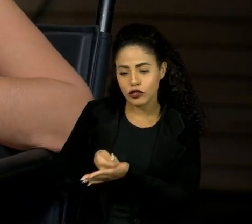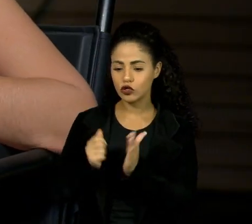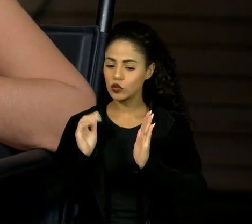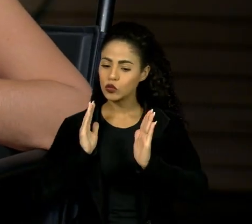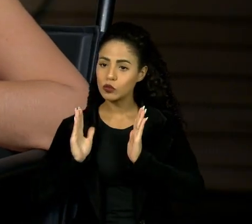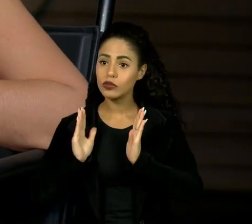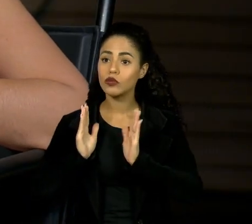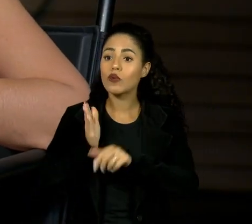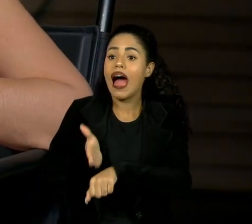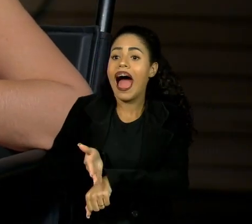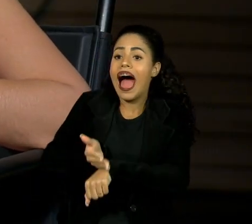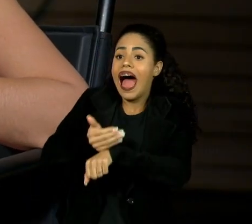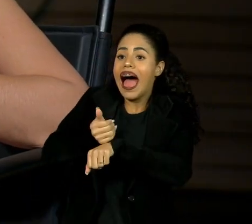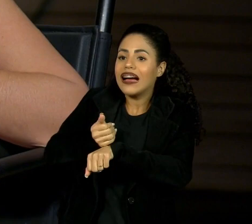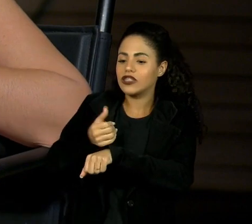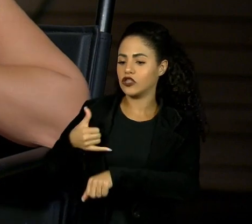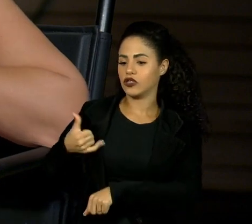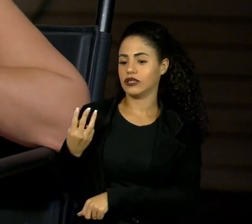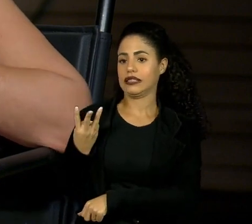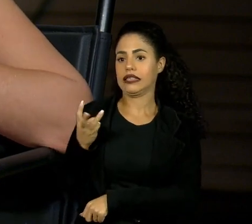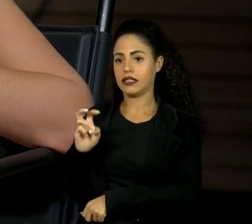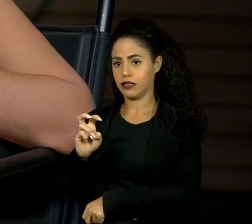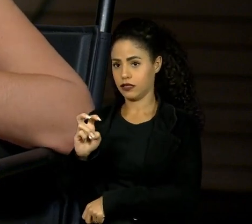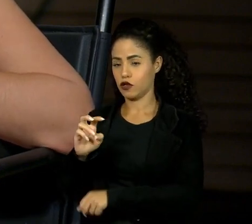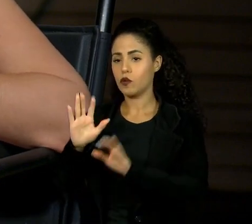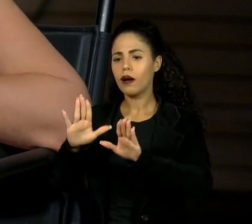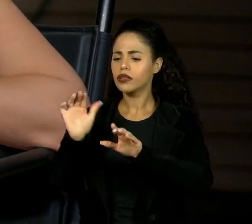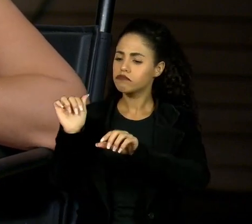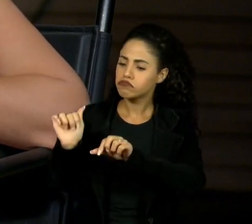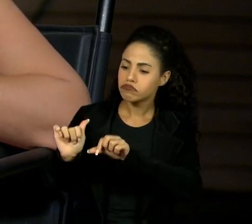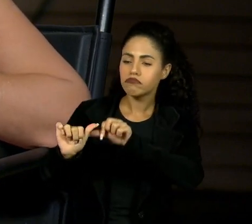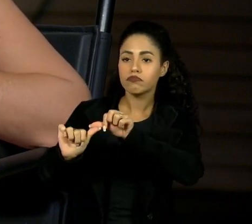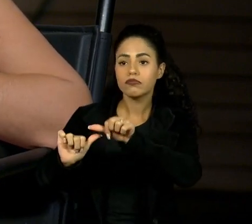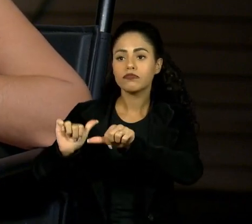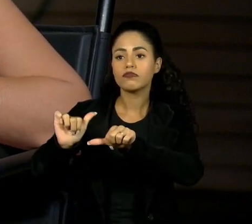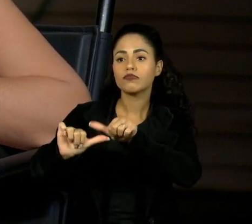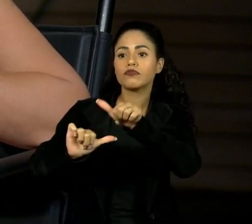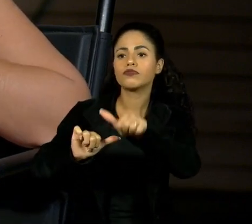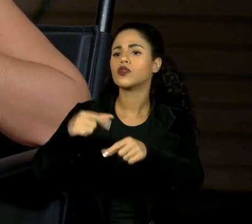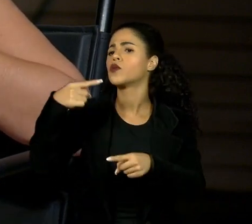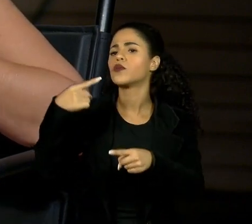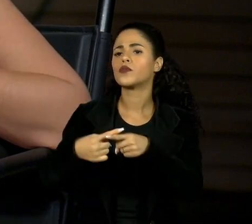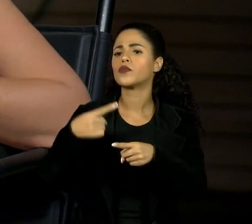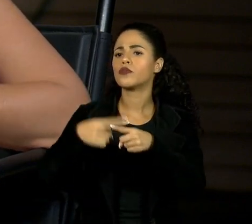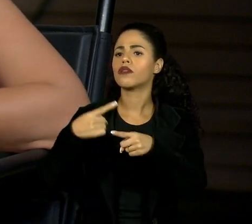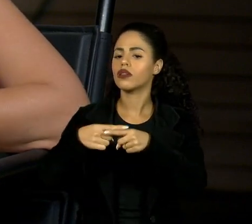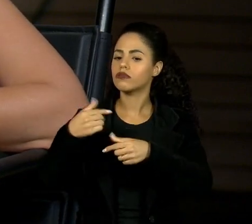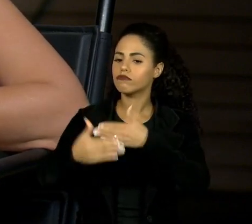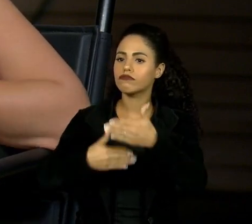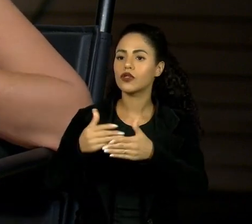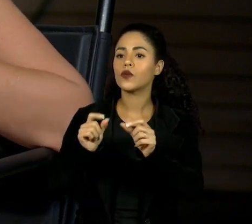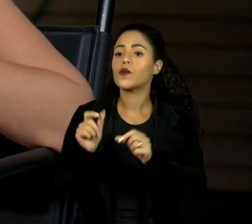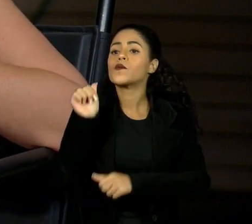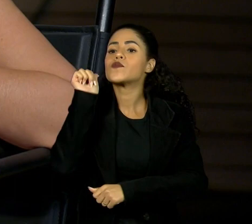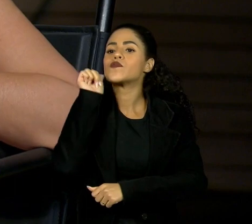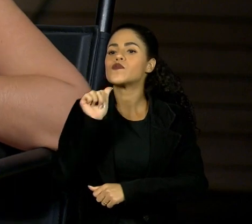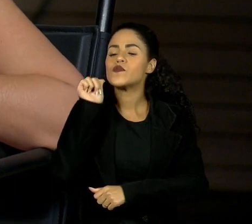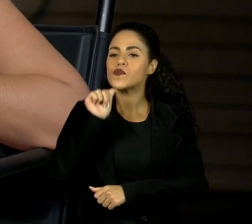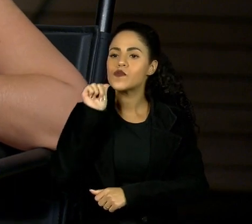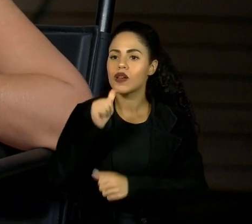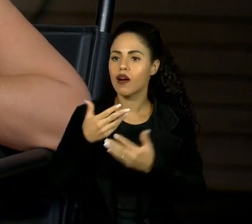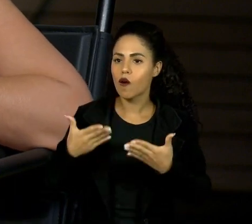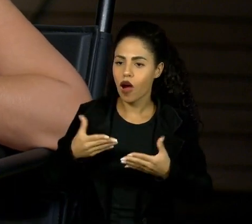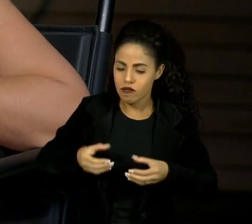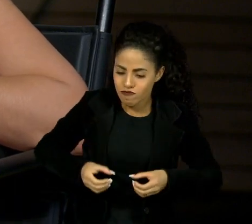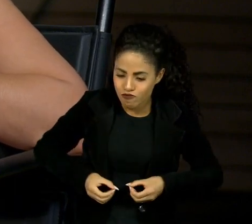antes dos 35, mas esse conceito tem mudado também um pouquinho, porque nós temos enfrentado cada vez mais mulheres com uma reserva